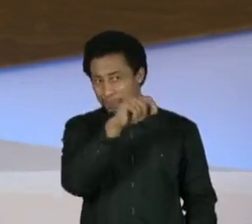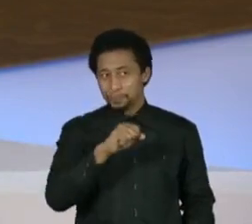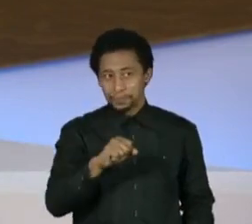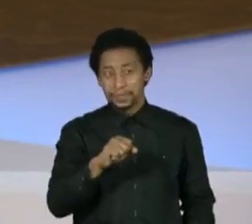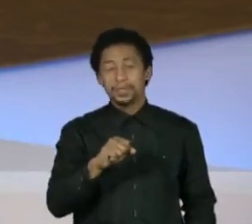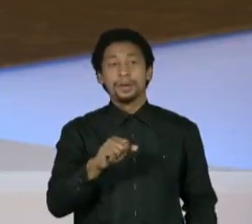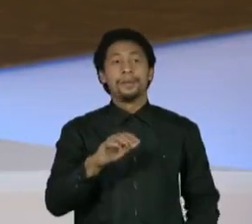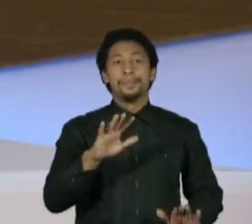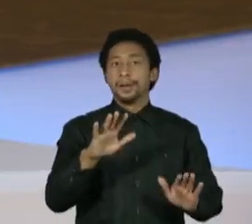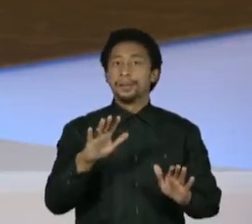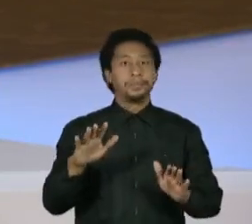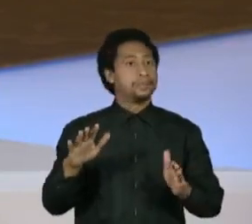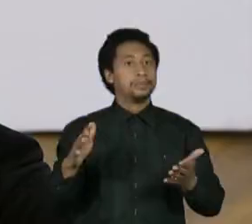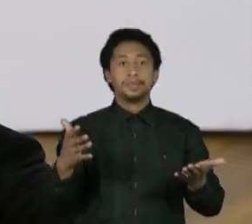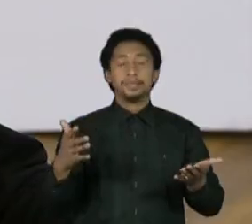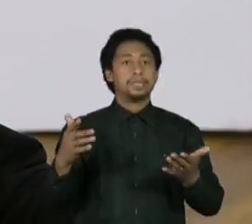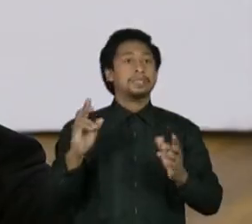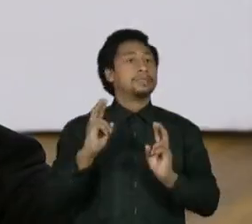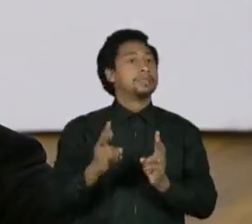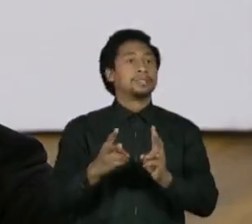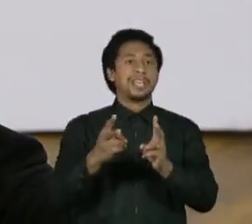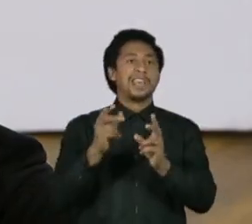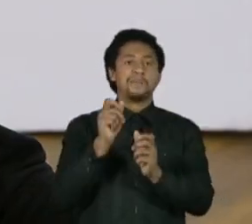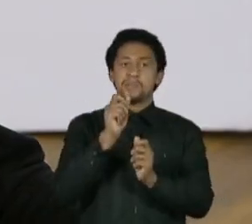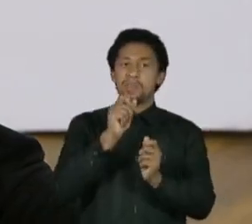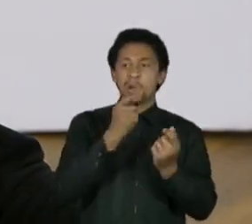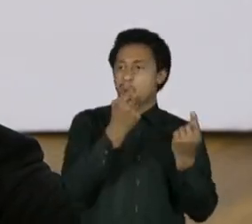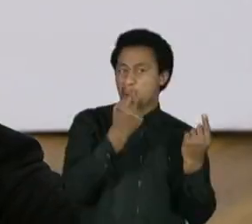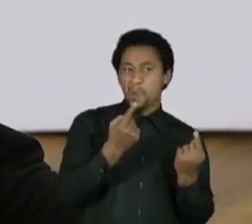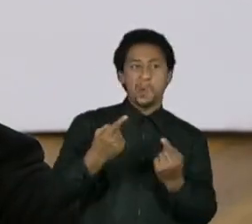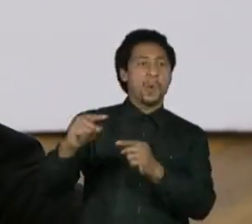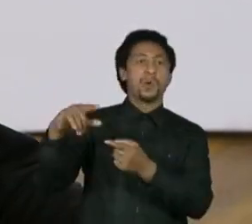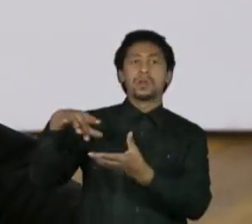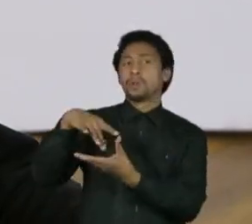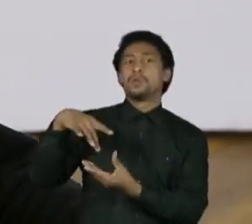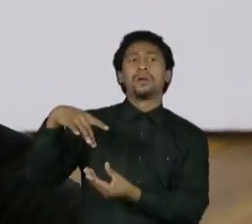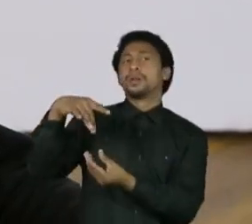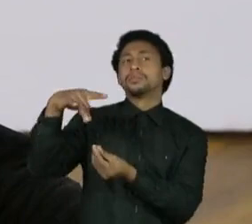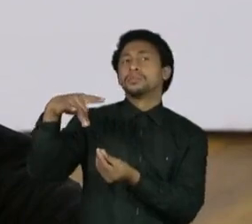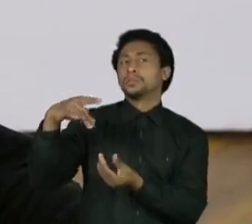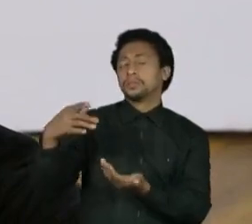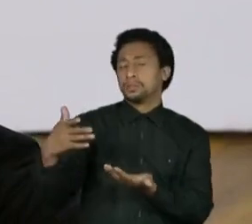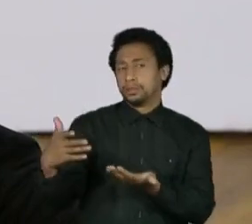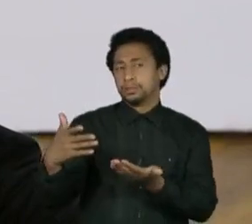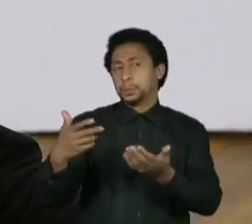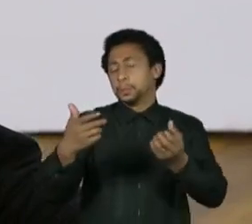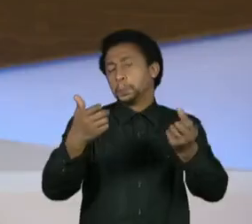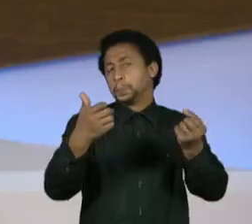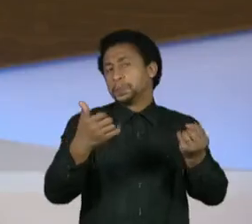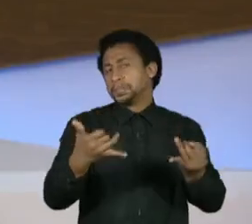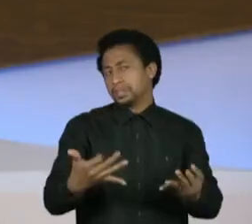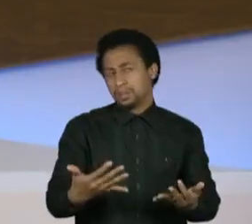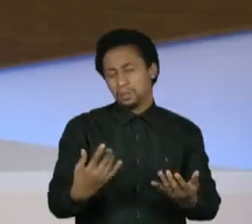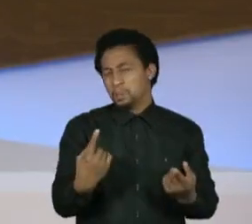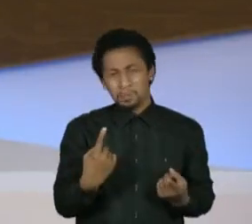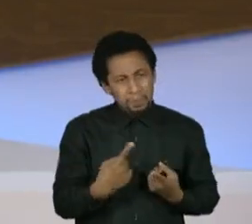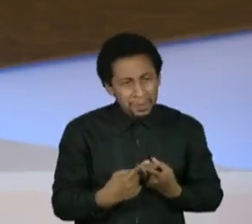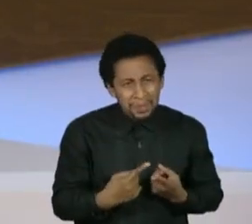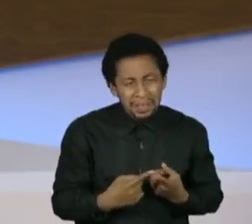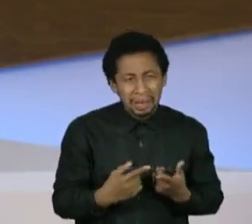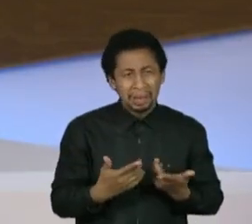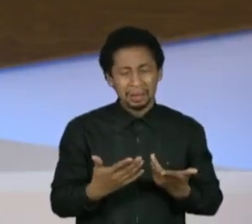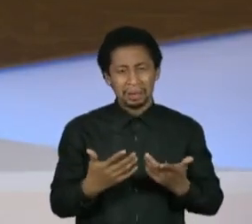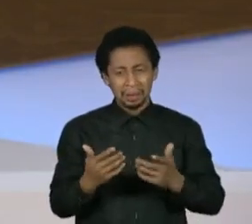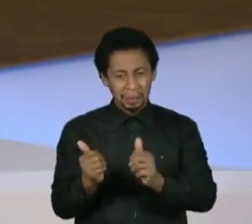passa o tempo todo atacando a democracia. O que é que pode explicar o apoio e até a defesa de